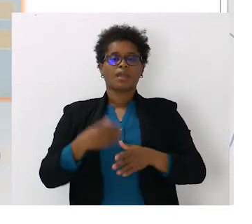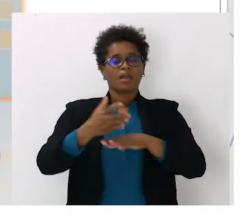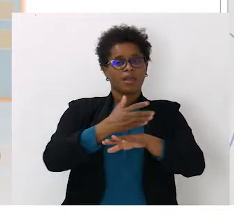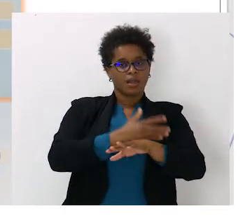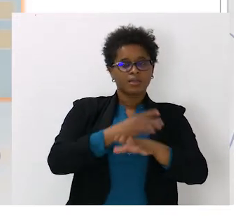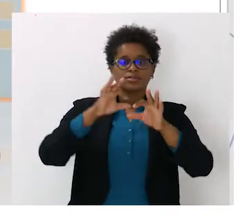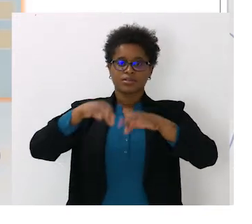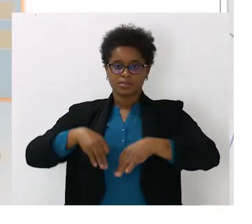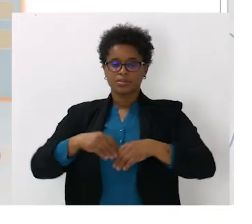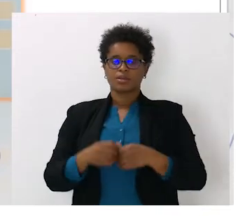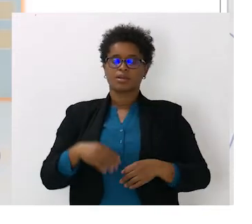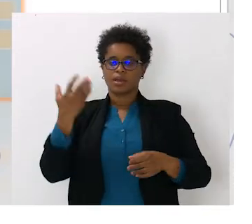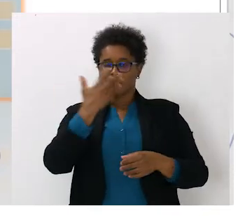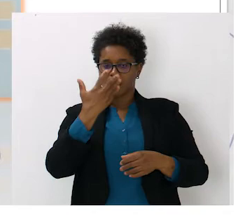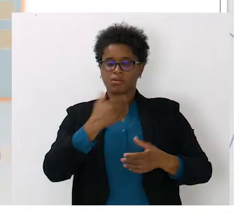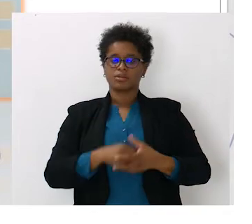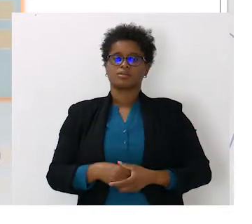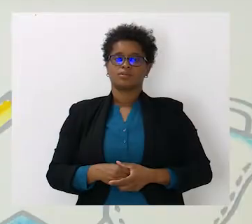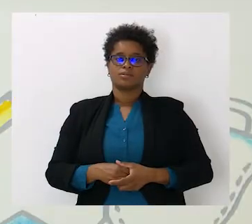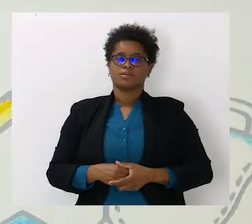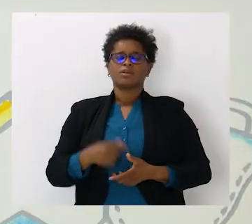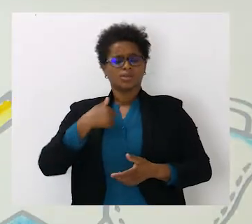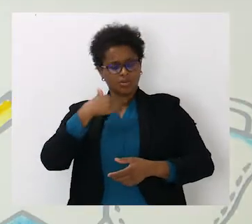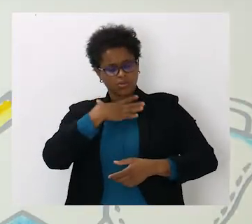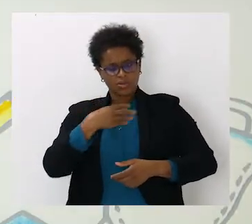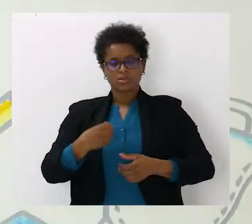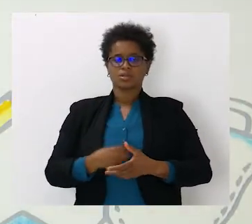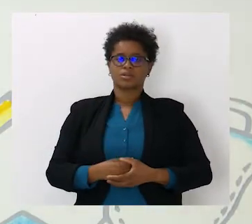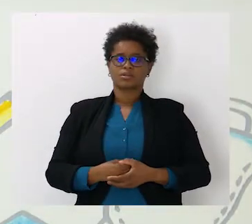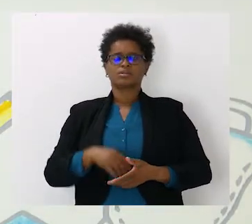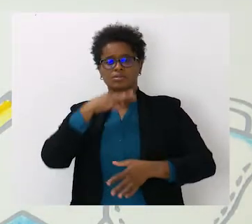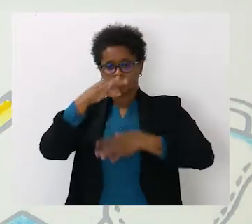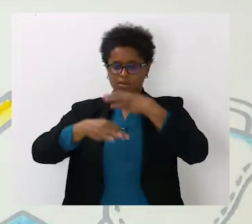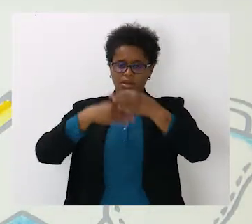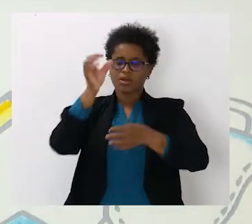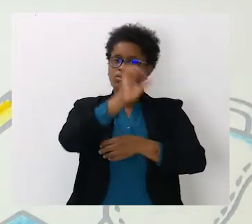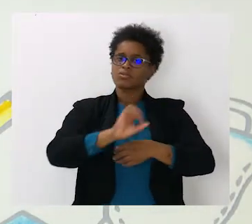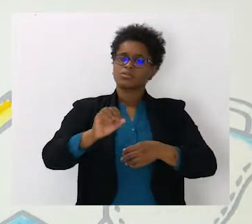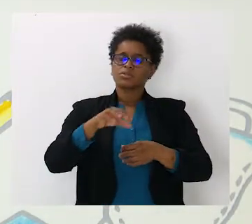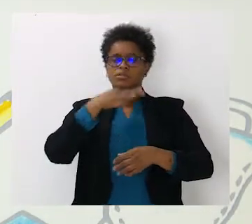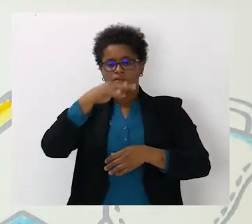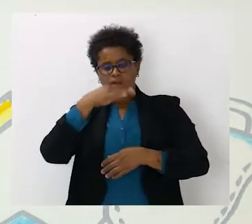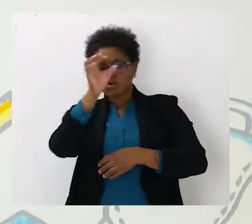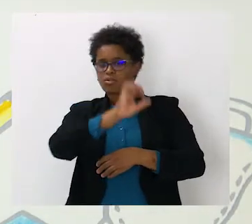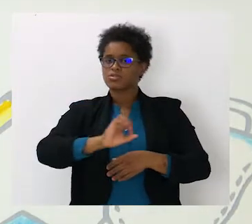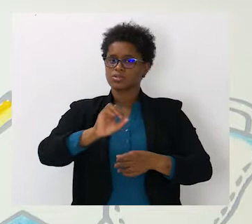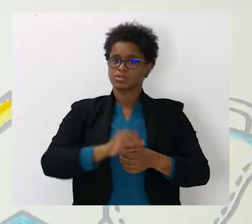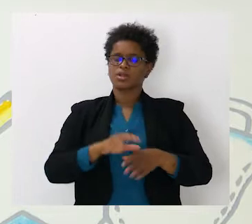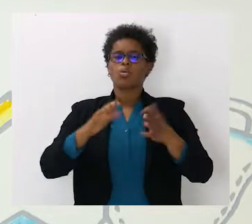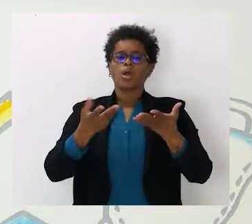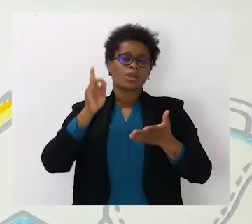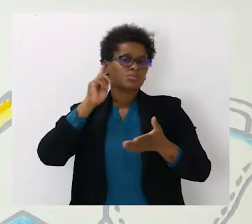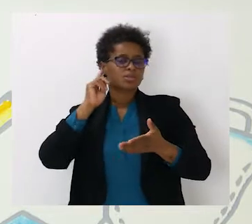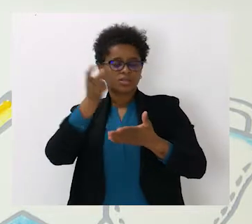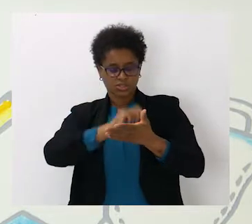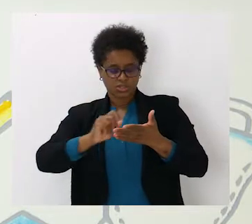ainda antes de finalizarmos a aula, gostaria de discutir convosco, de falar convosco, qual